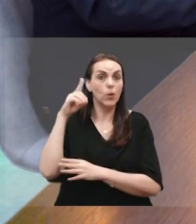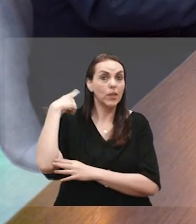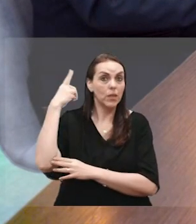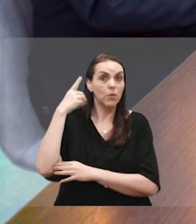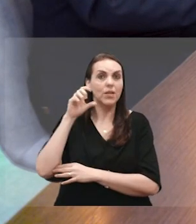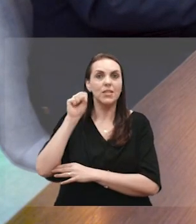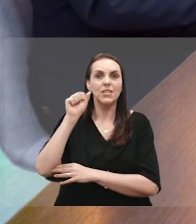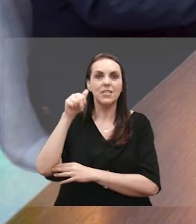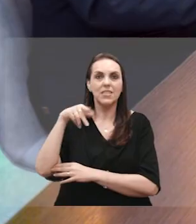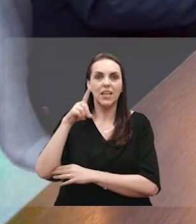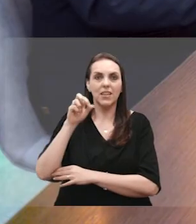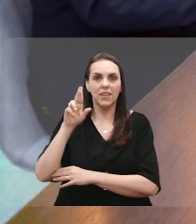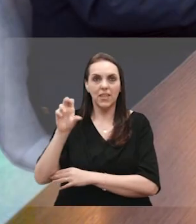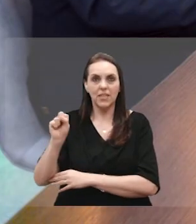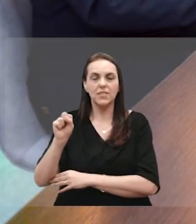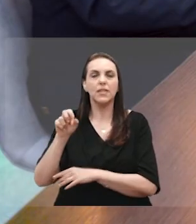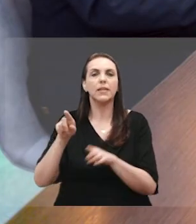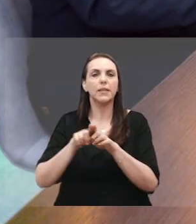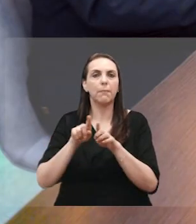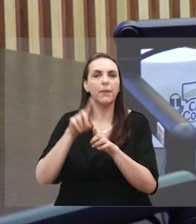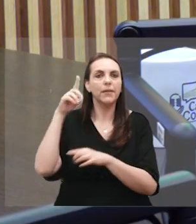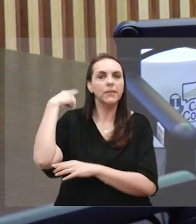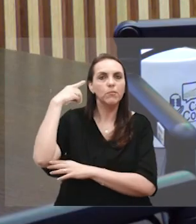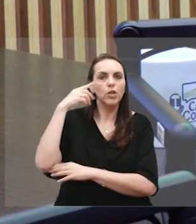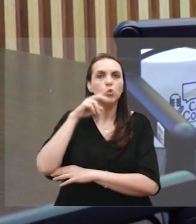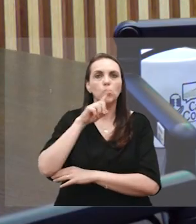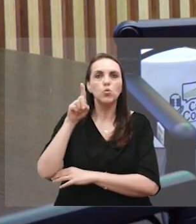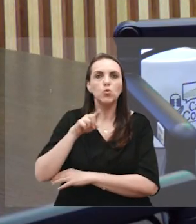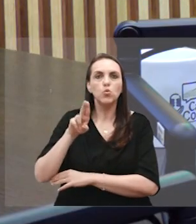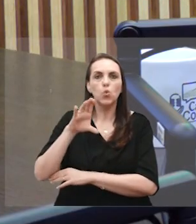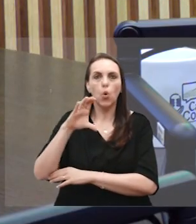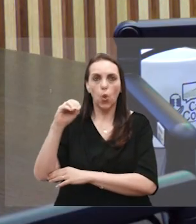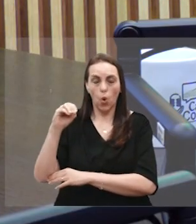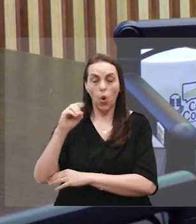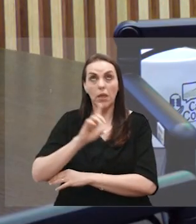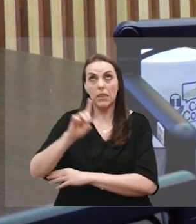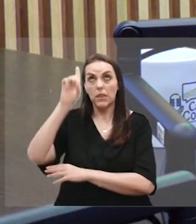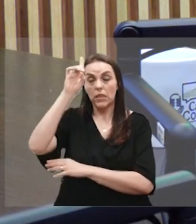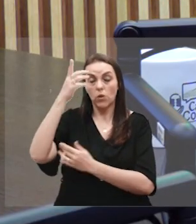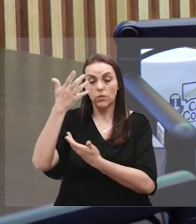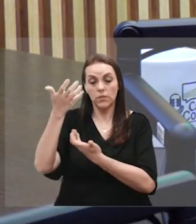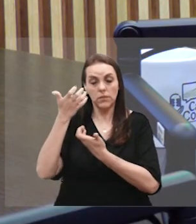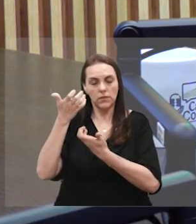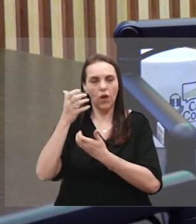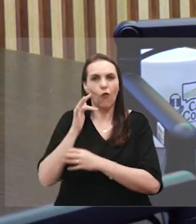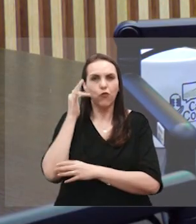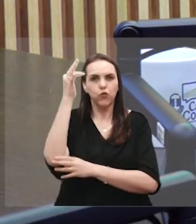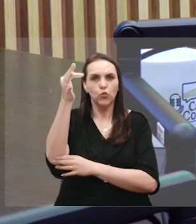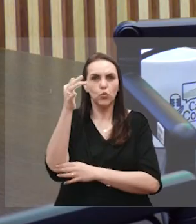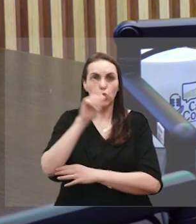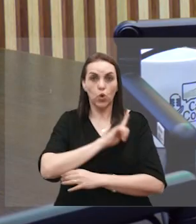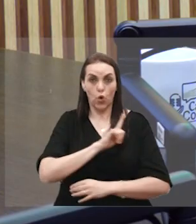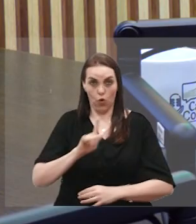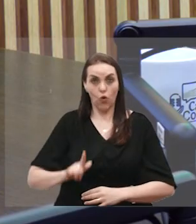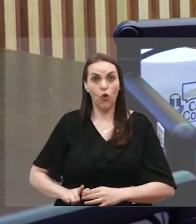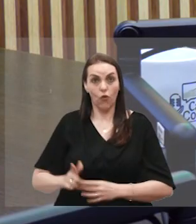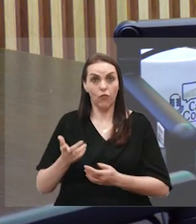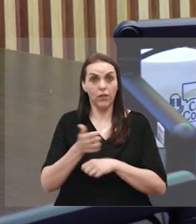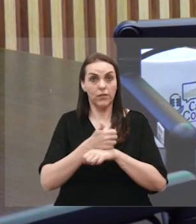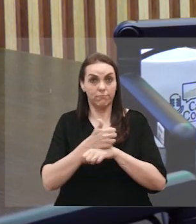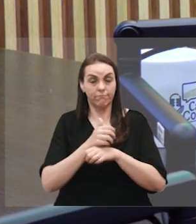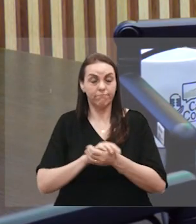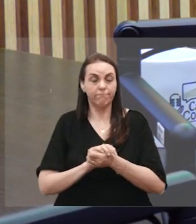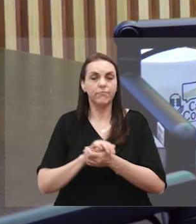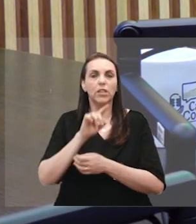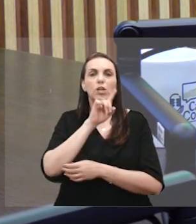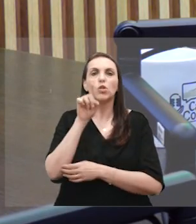deputado Sanders, tenho uma boa relação com o deputado Zucco, né? Se Deus permitir, aí vai ser nosso futuro governador. E a gente já tem algumas